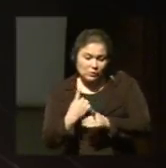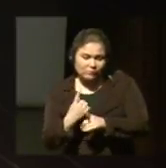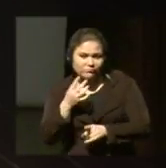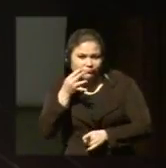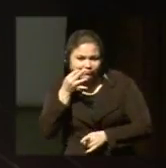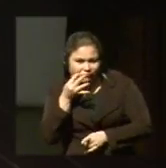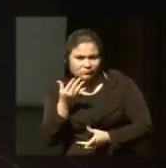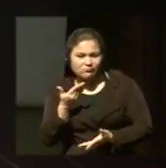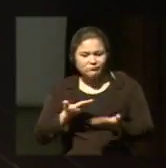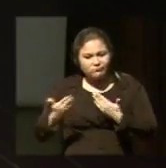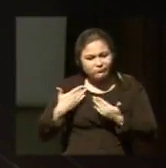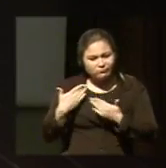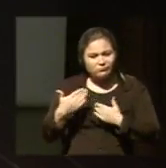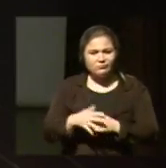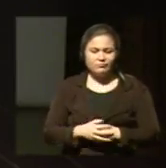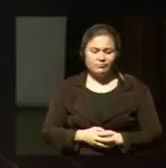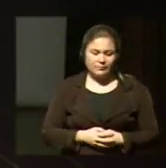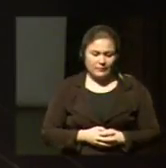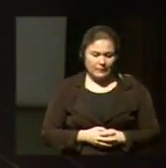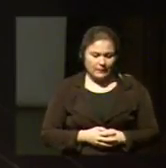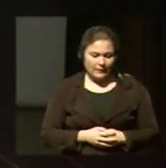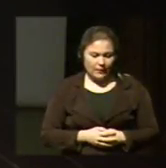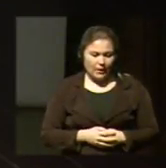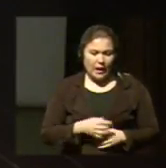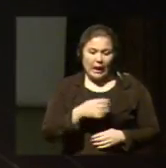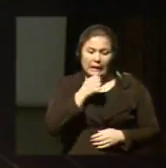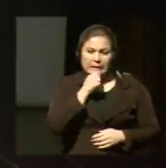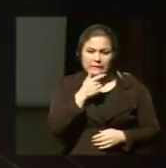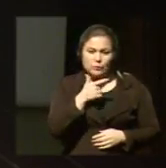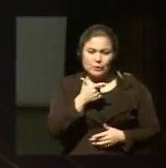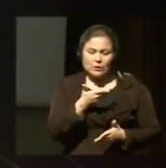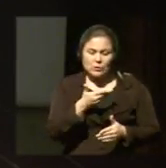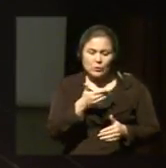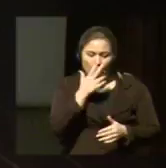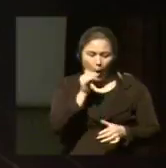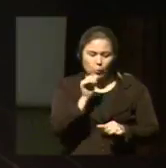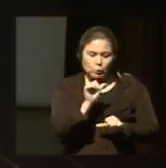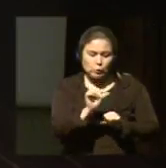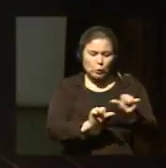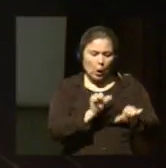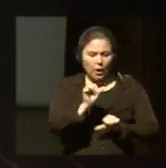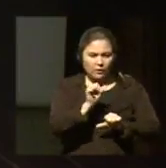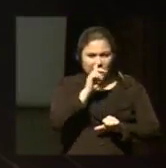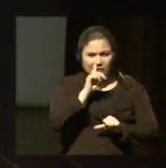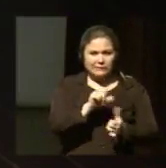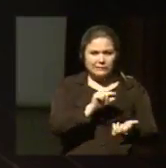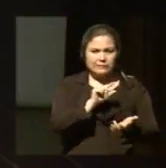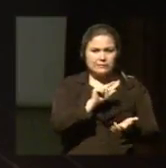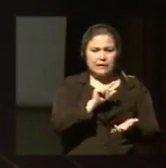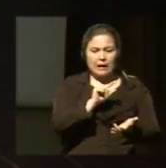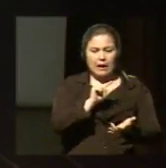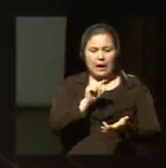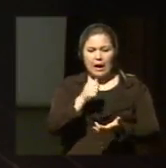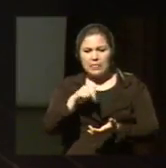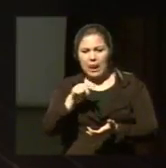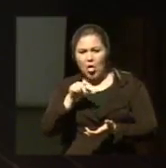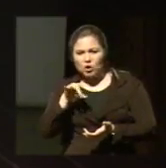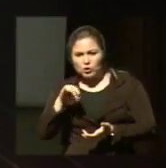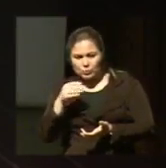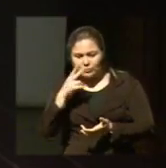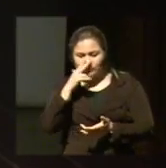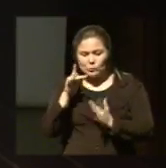pessoalmente. Ainda não houve uma troca do analógico pelo digital, isso não existe.